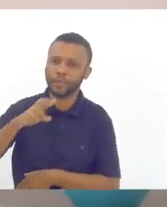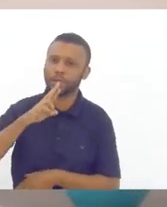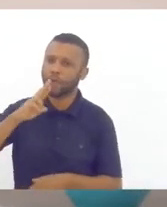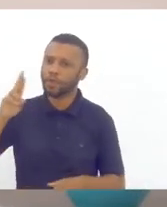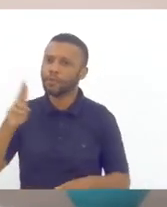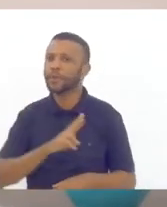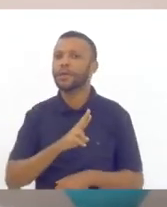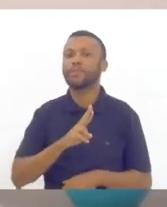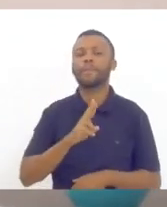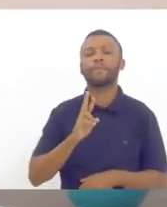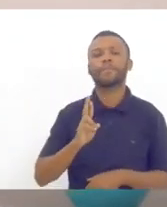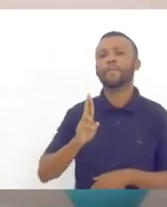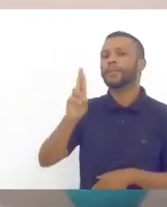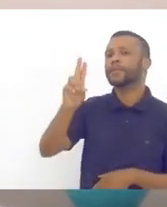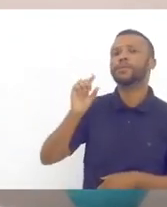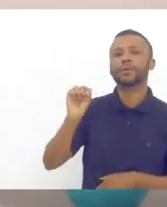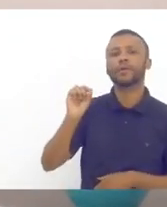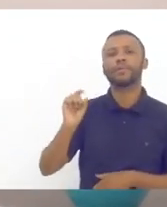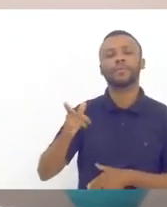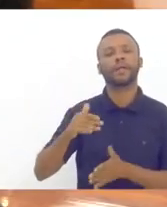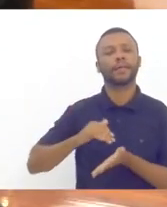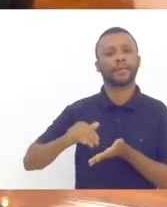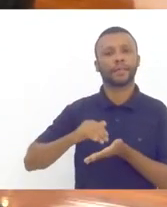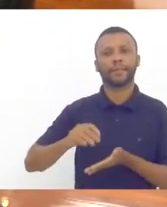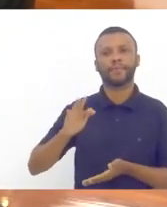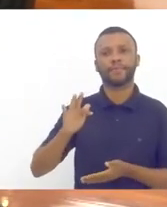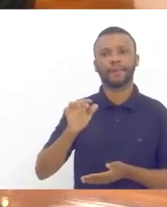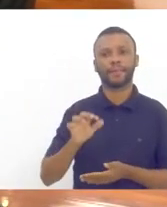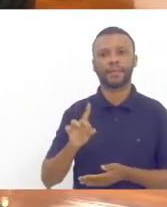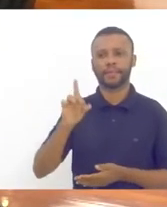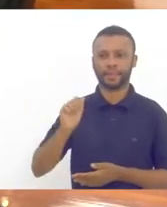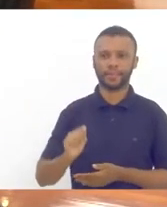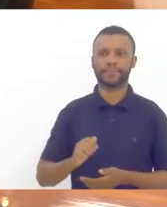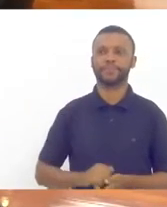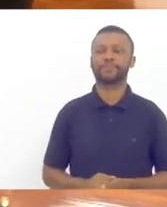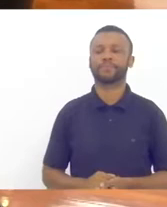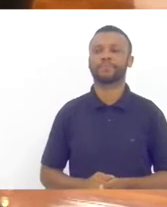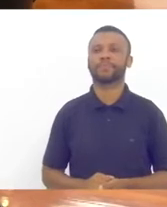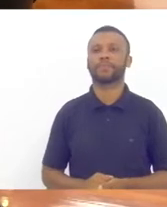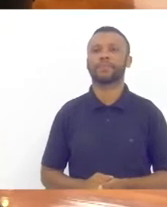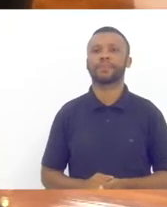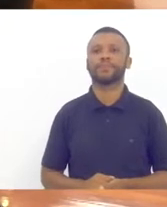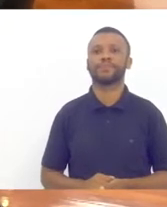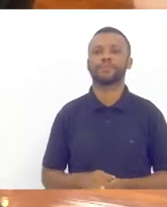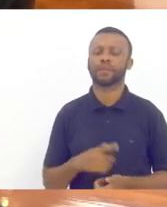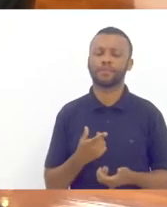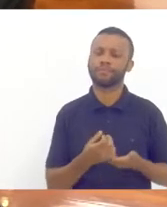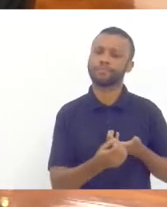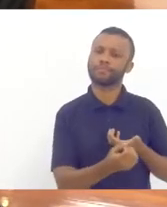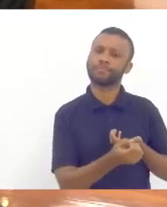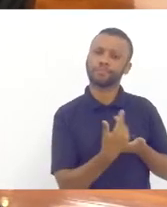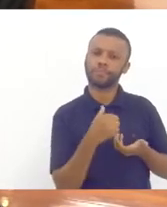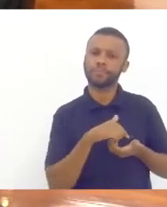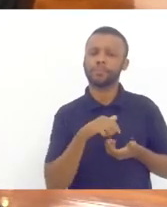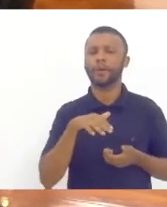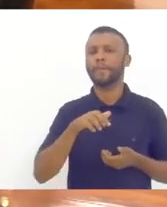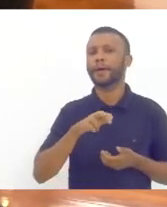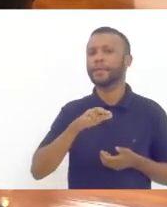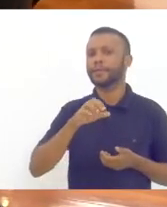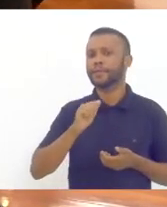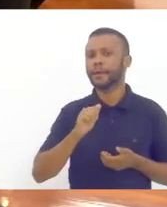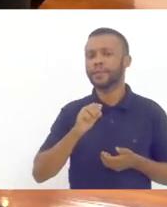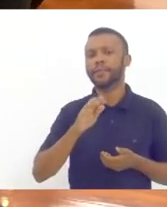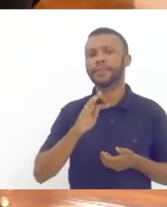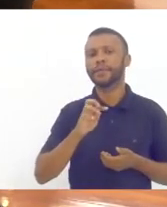Fazenda. Né? Secretário, eu recebi aqui uma mensagem por escrito da Maria Tereza Vance, que é assessora do Eliomar